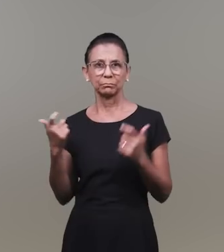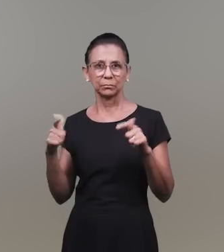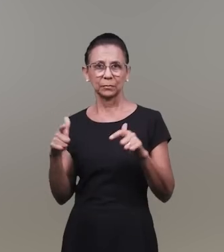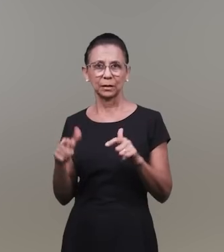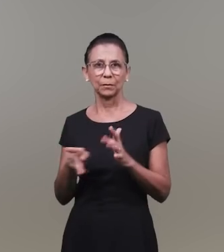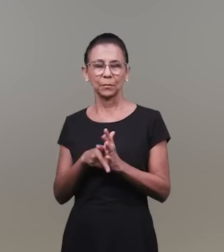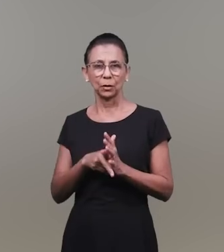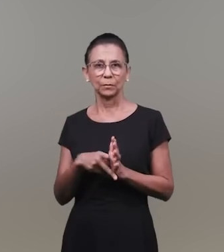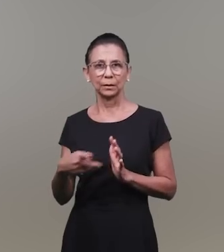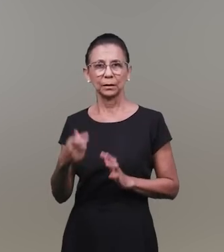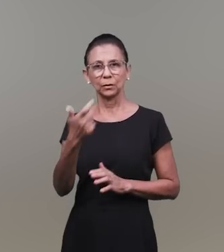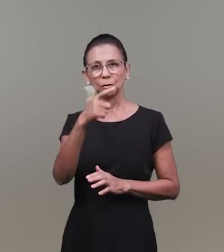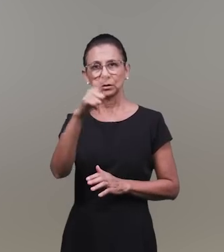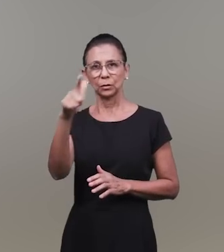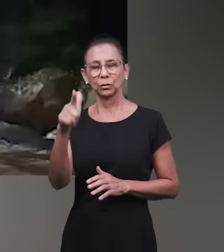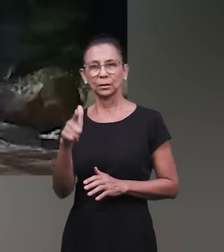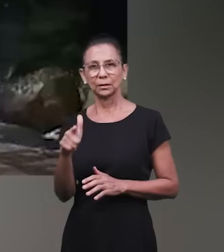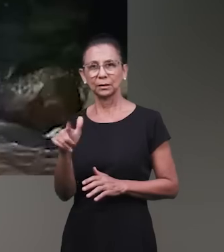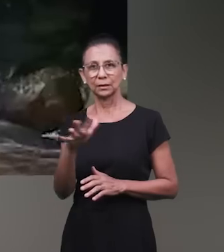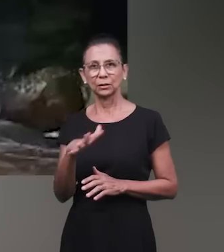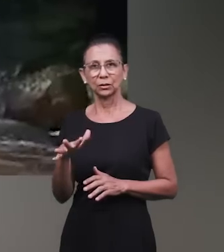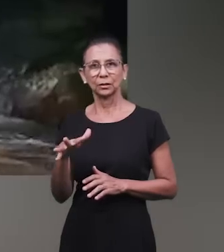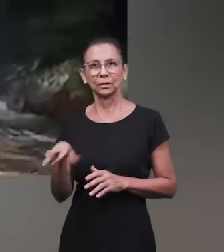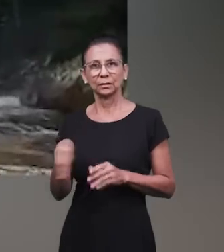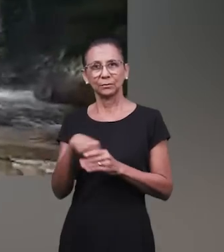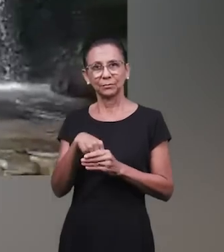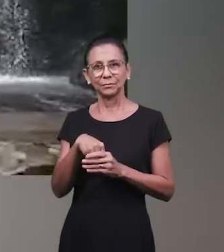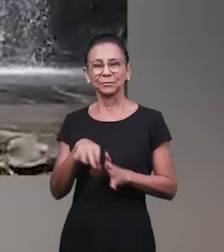de outras regiões estiveram presentes.